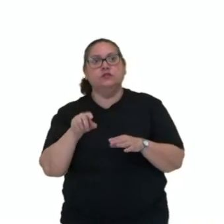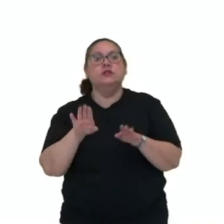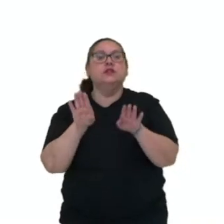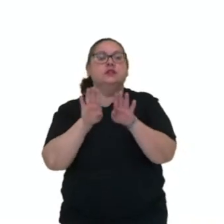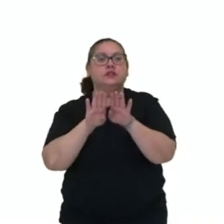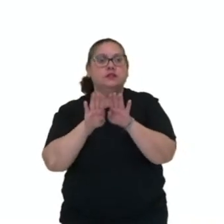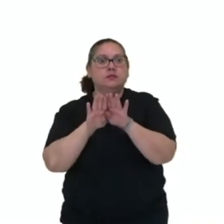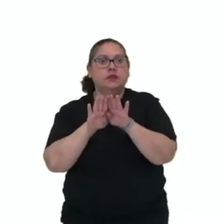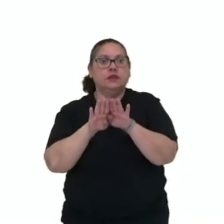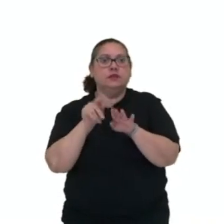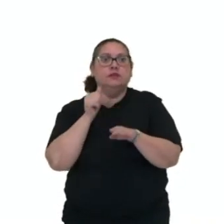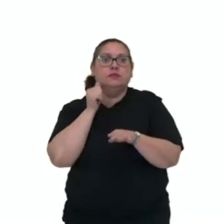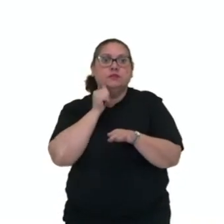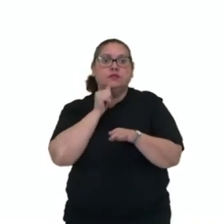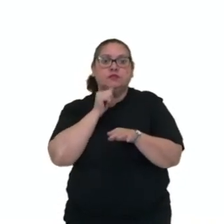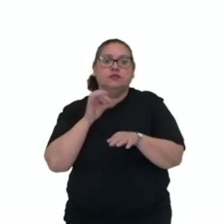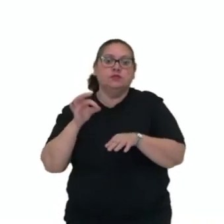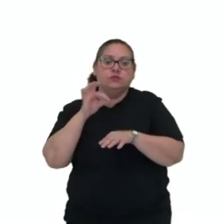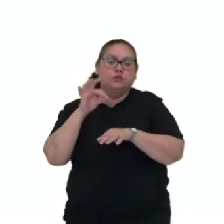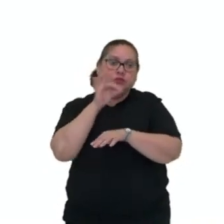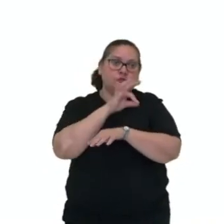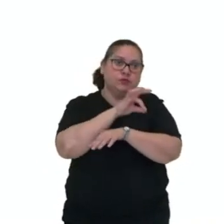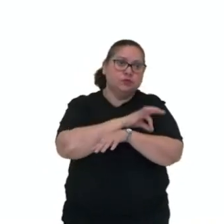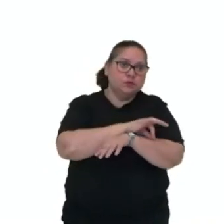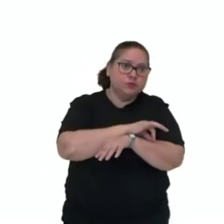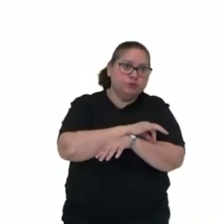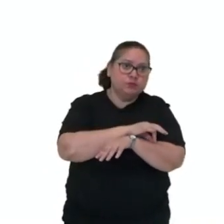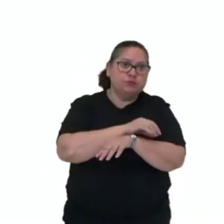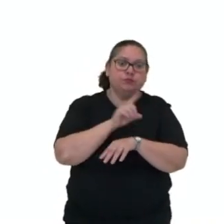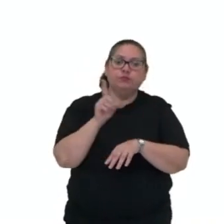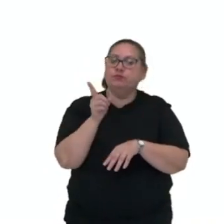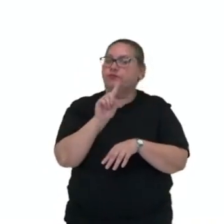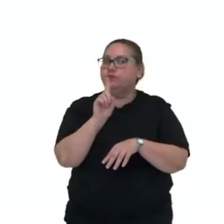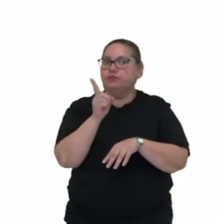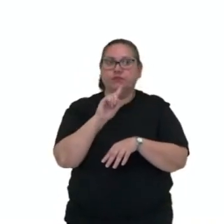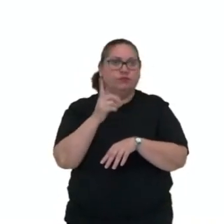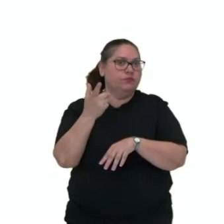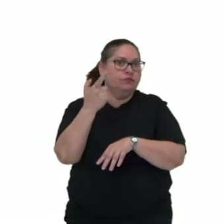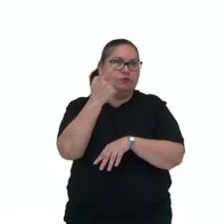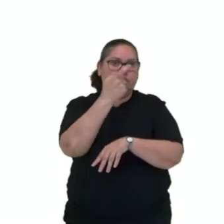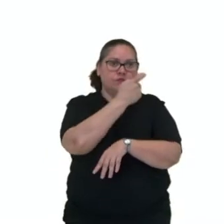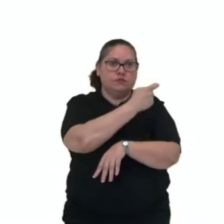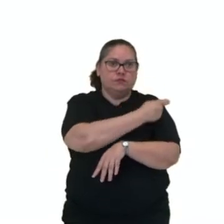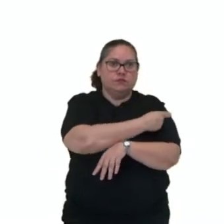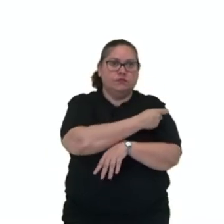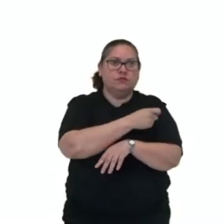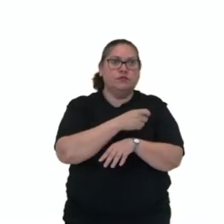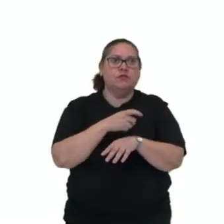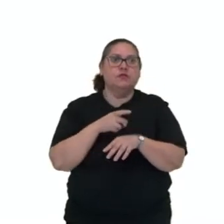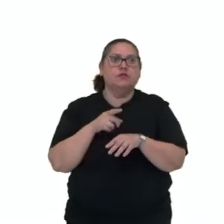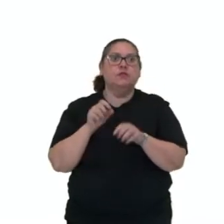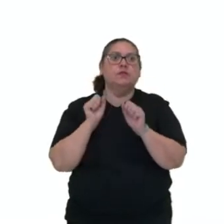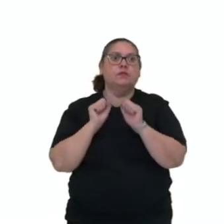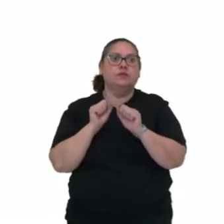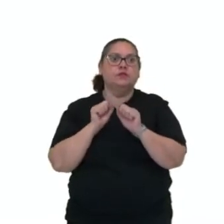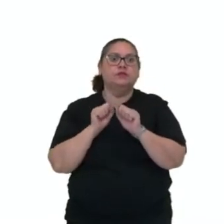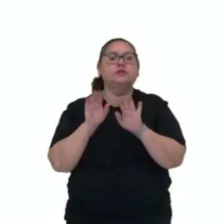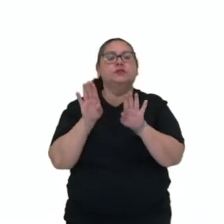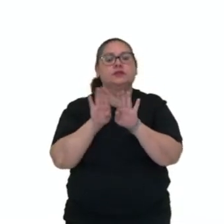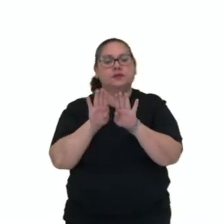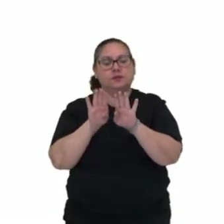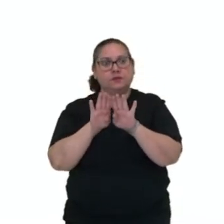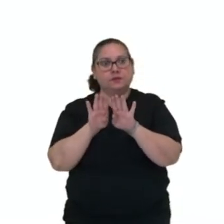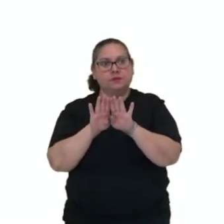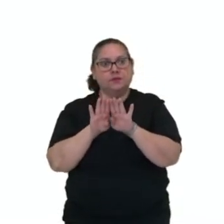fêmea do Aedes aegypti. Não possui vacina e a Zika pode também,